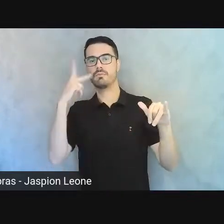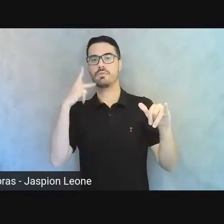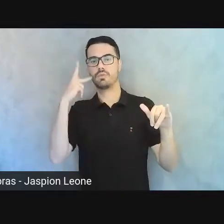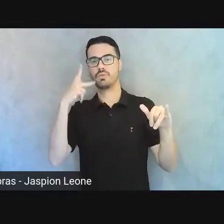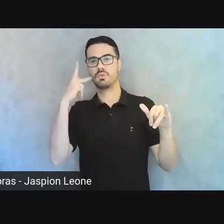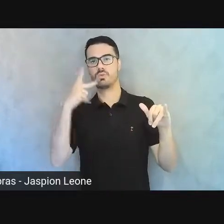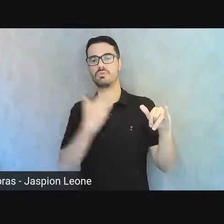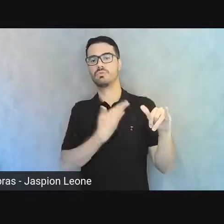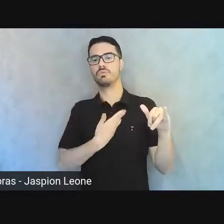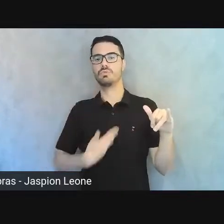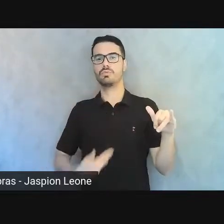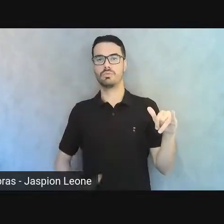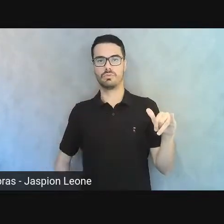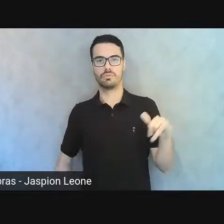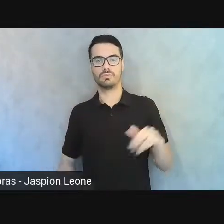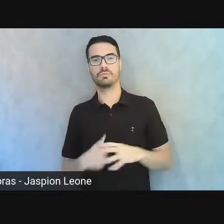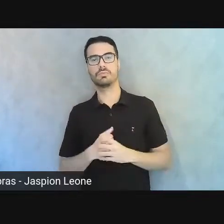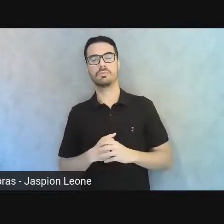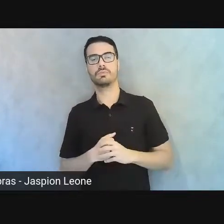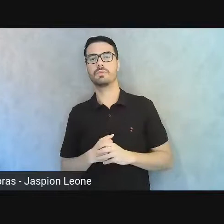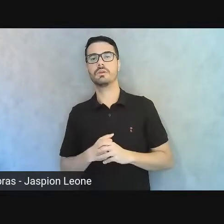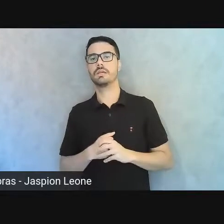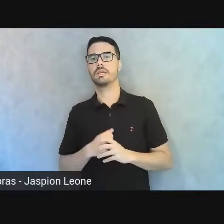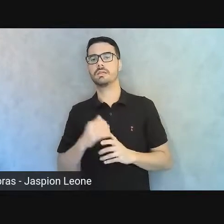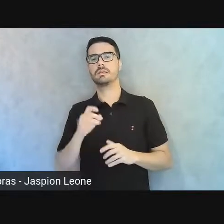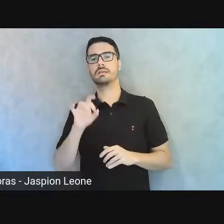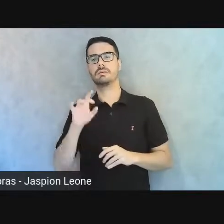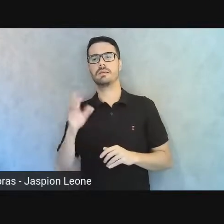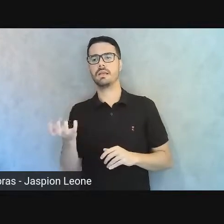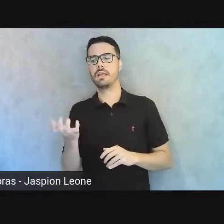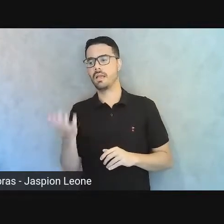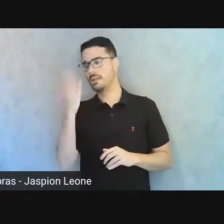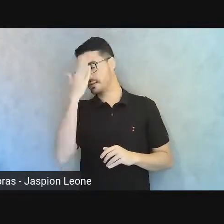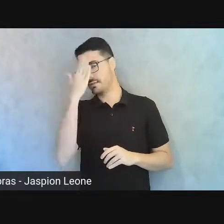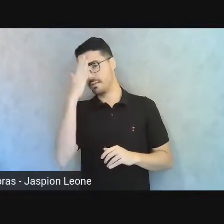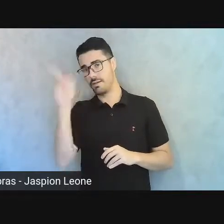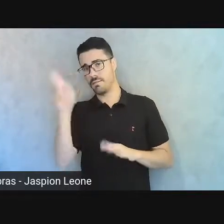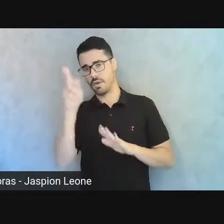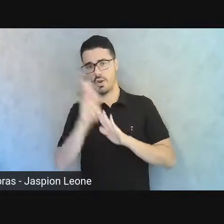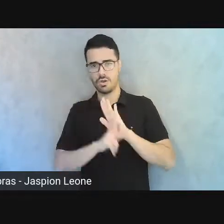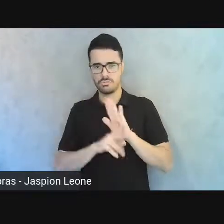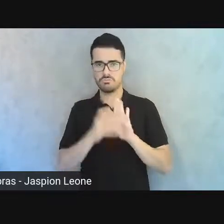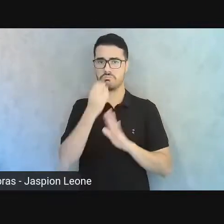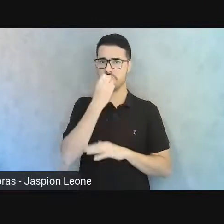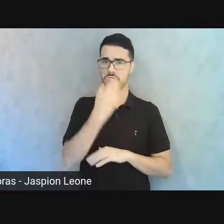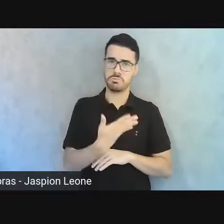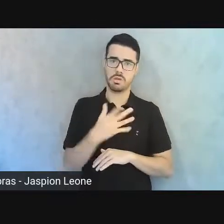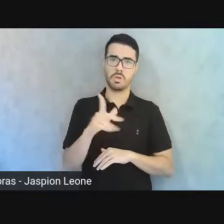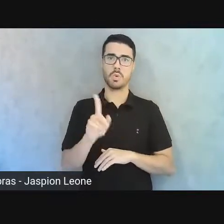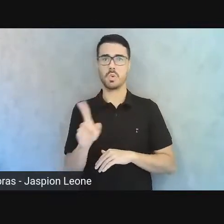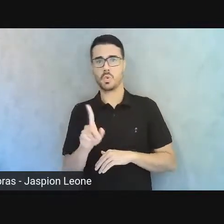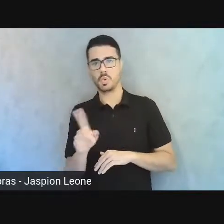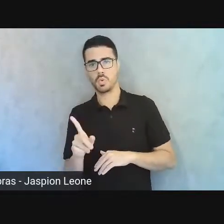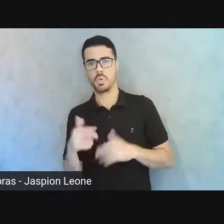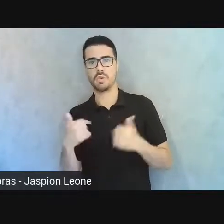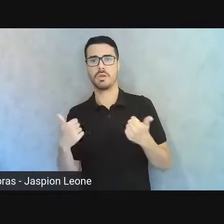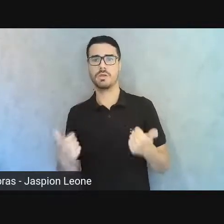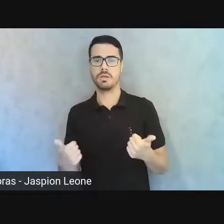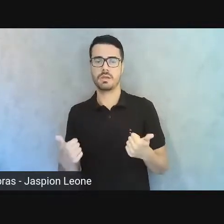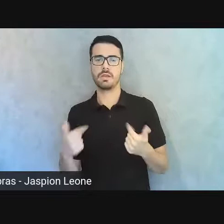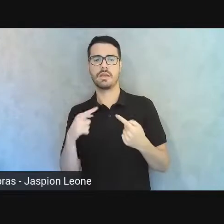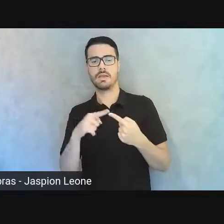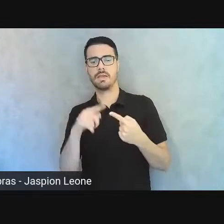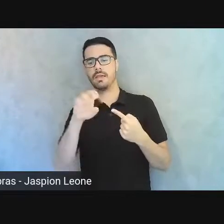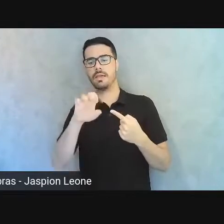né? Então, para a gente saber se um programa funciona, se a política pública é eficiente,